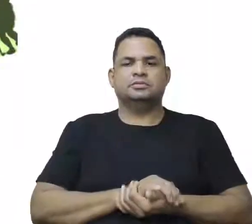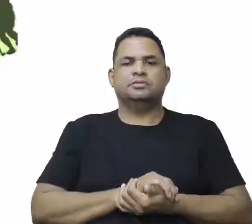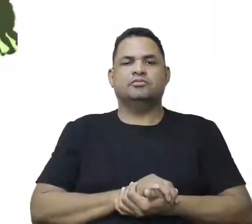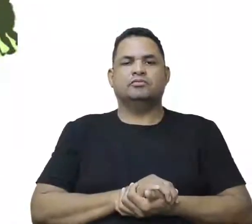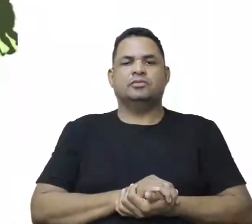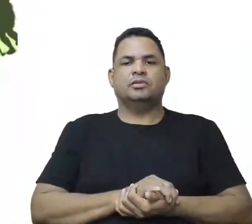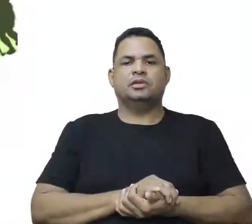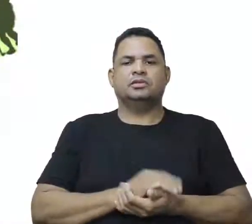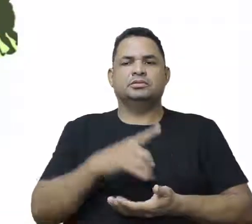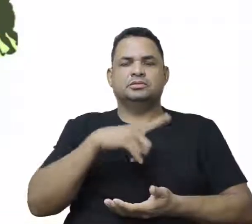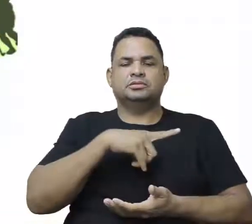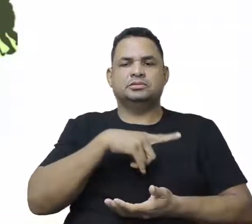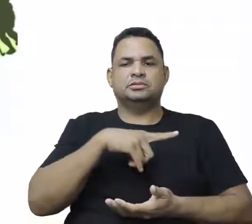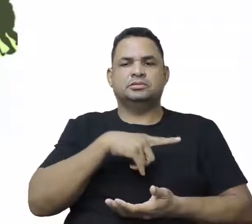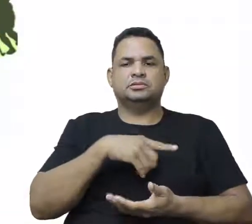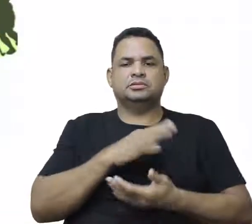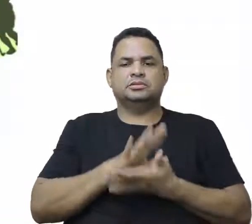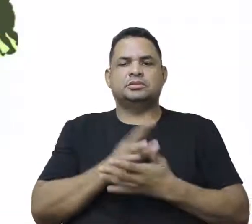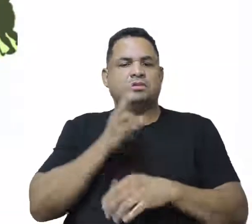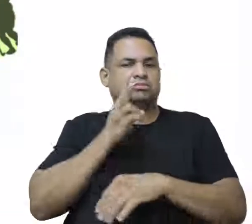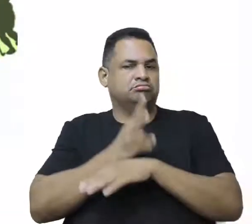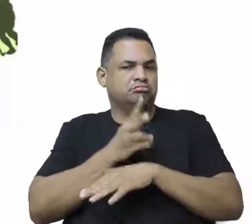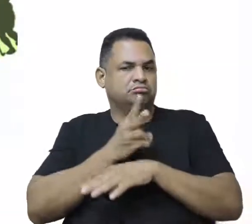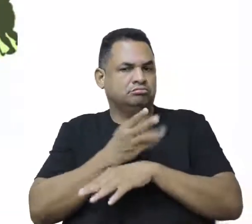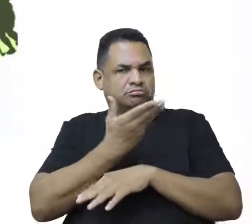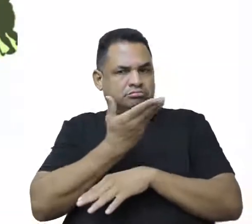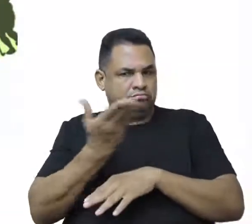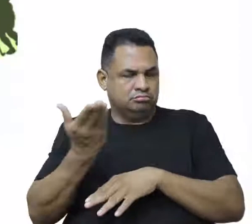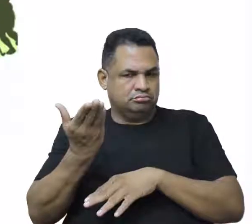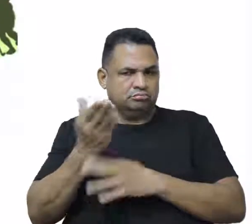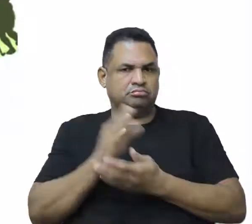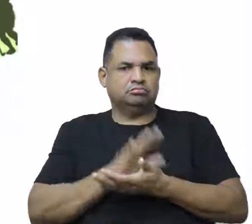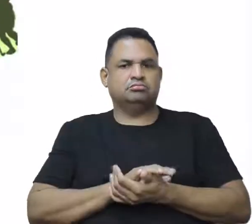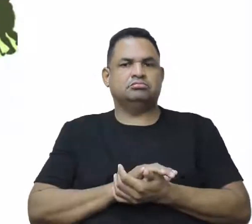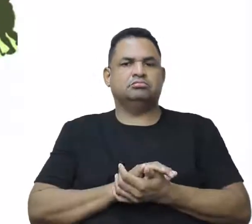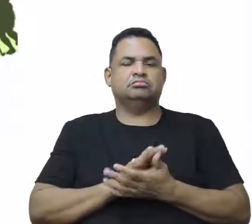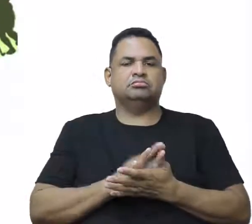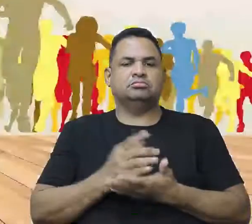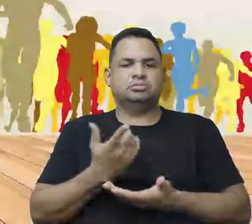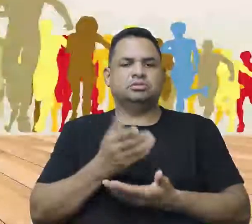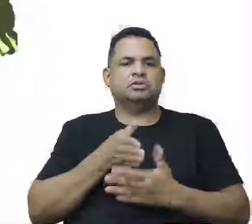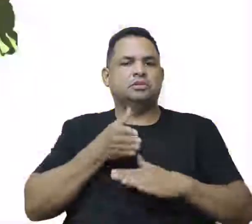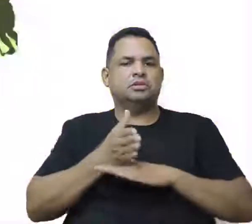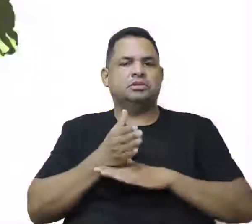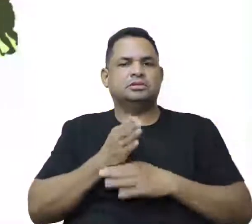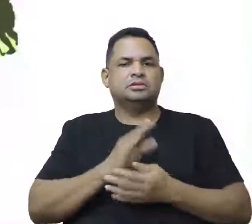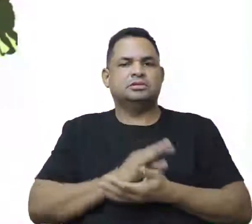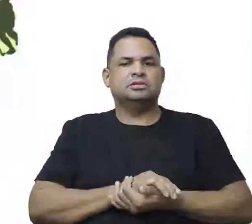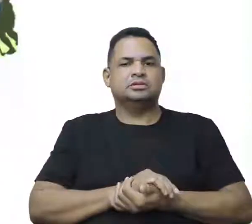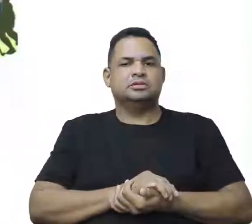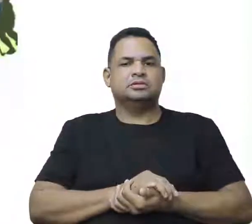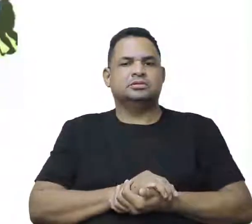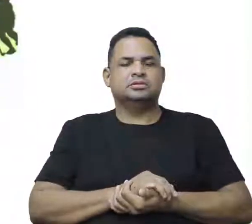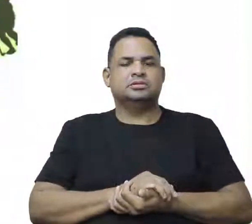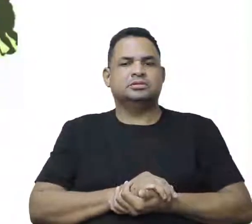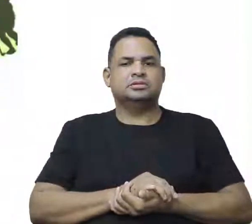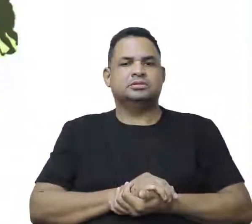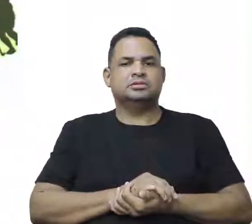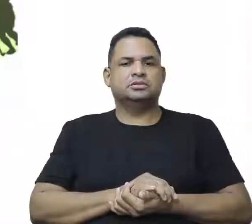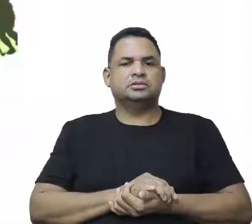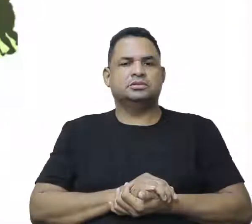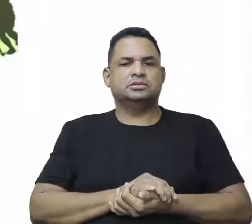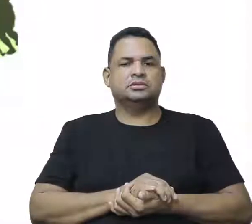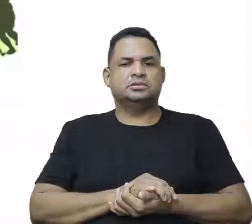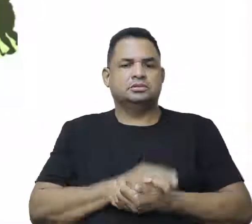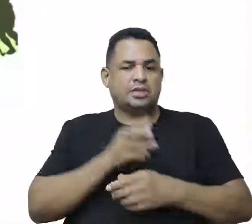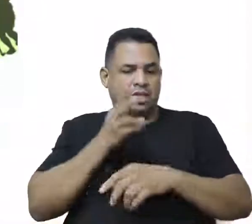física. E aí nós temos a matéria, professora. Essa matéria jornalística, vamos entrar nela, professora, só para a gente fazer uma chamada aqui? Isso.